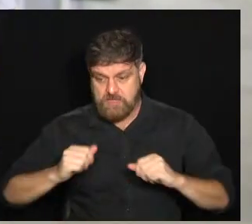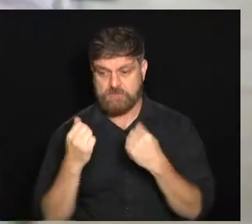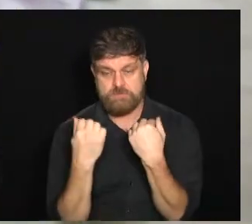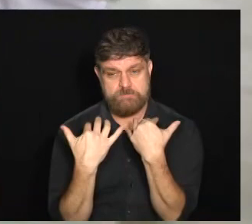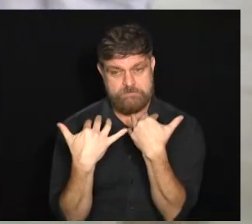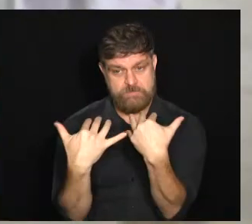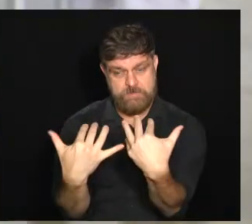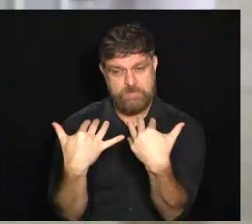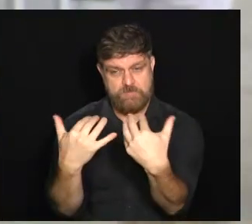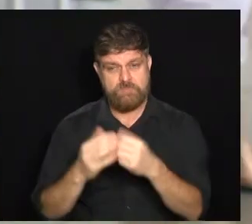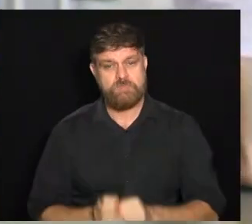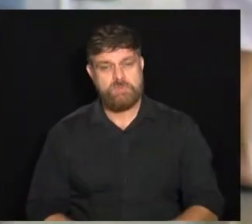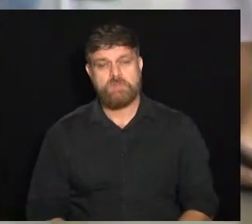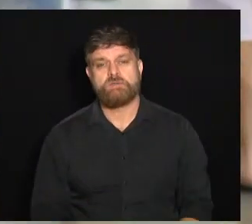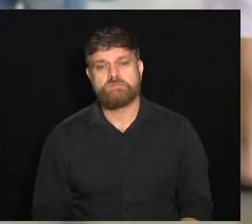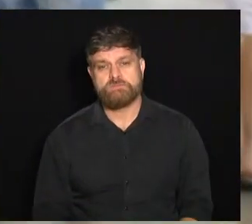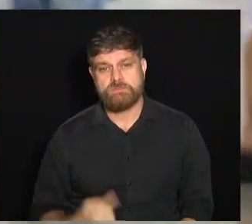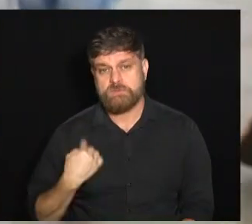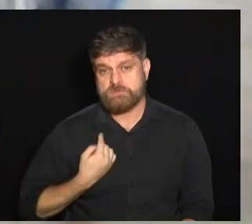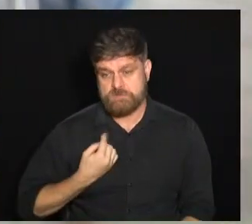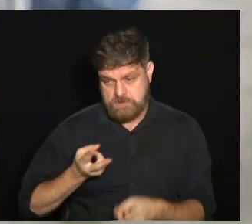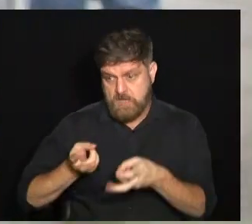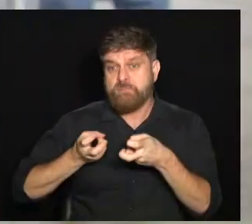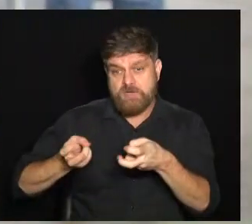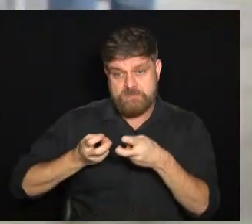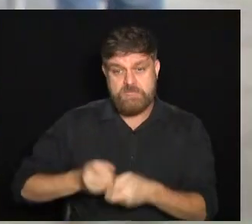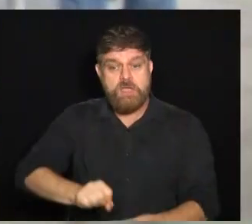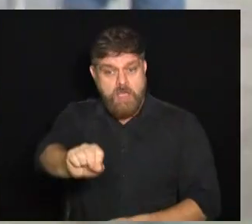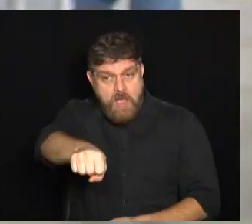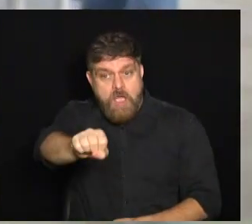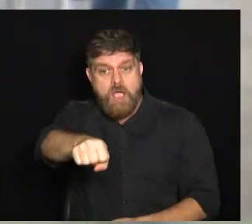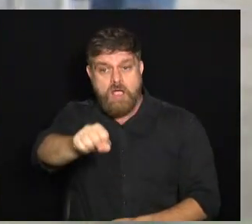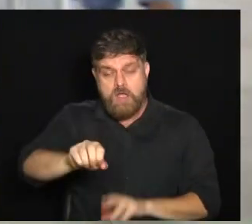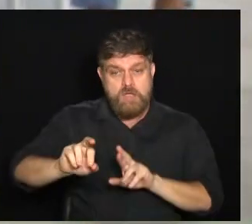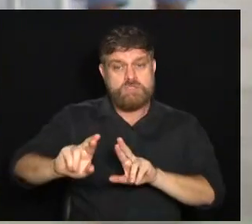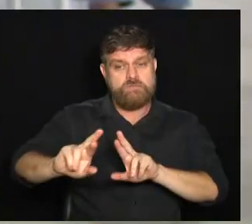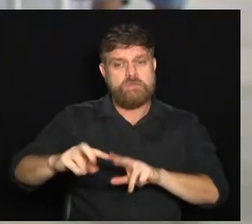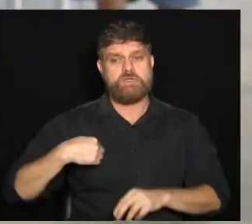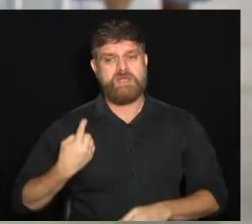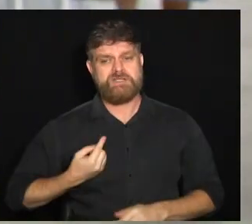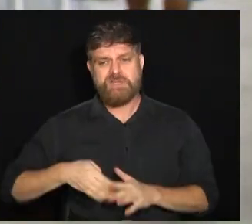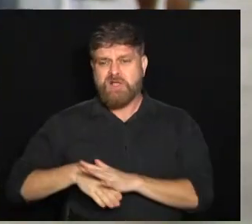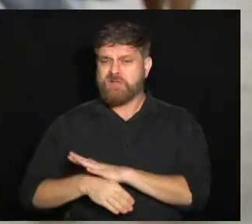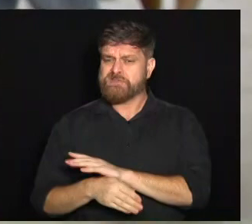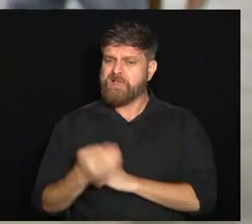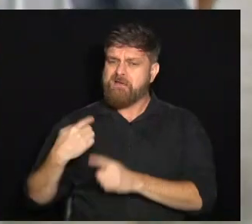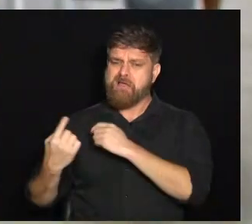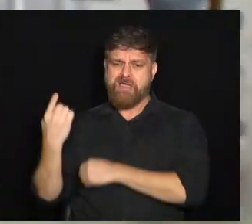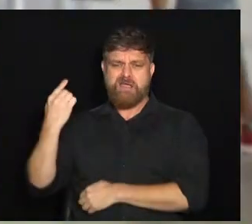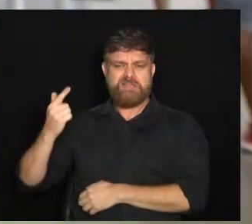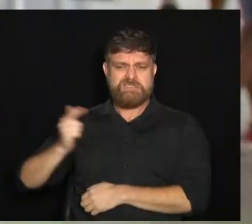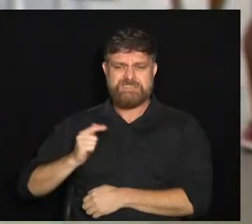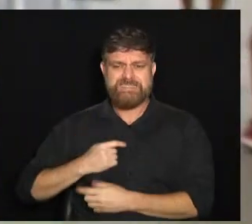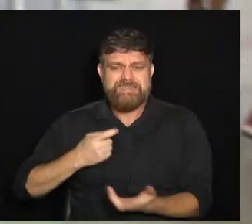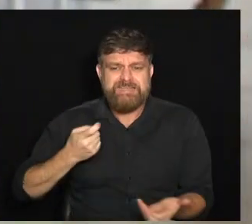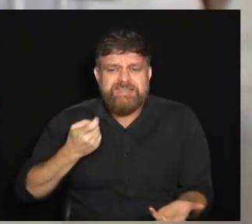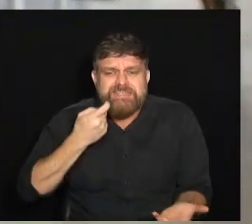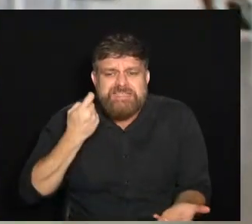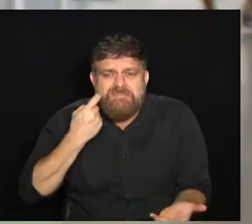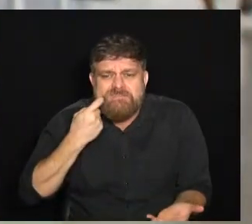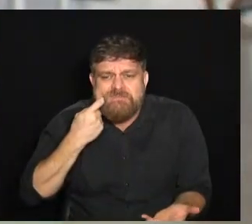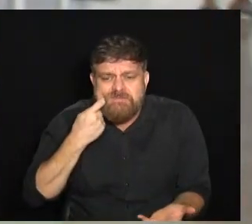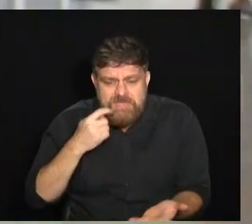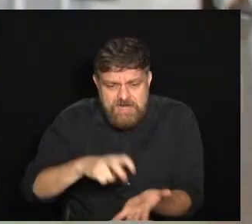acompanham em casa. A gente percebe mesmo essa diferença do que a gente costumava ver, ainda mais numa sexta-feira como hoje,